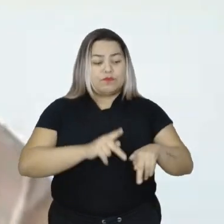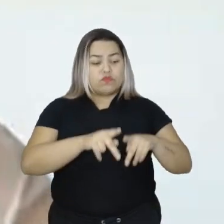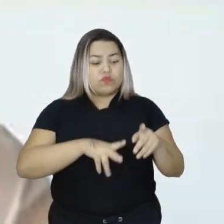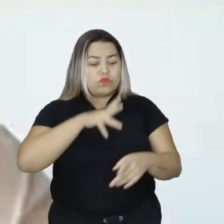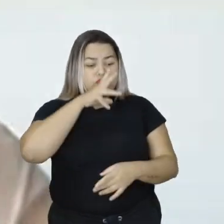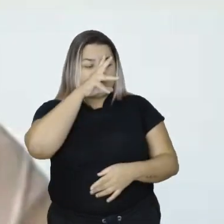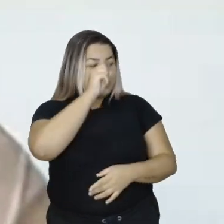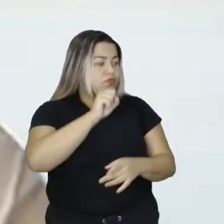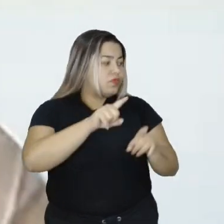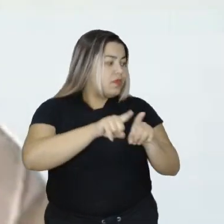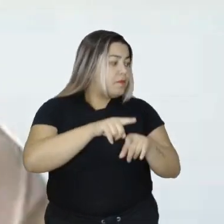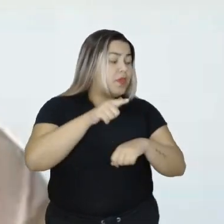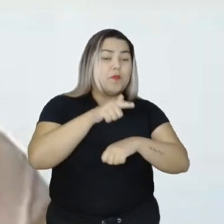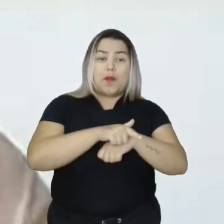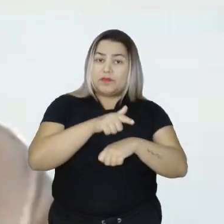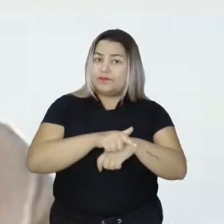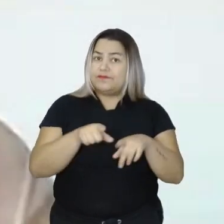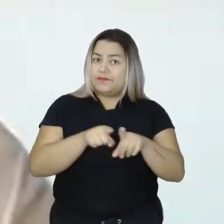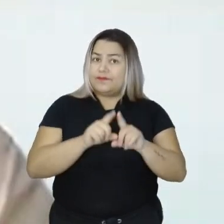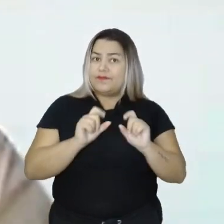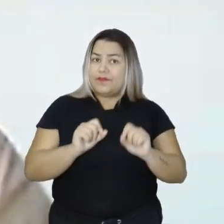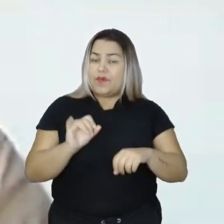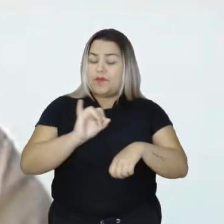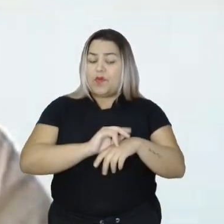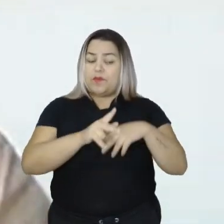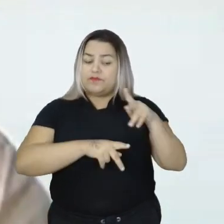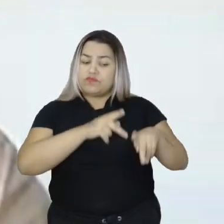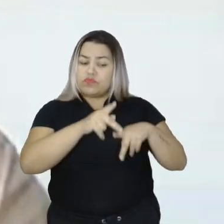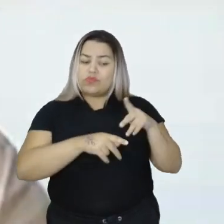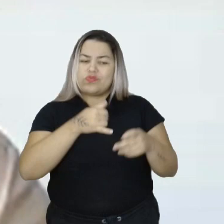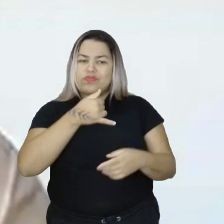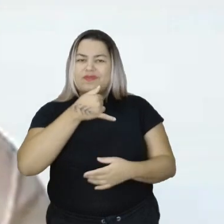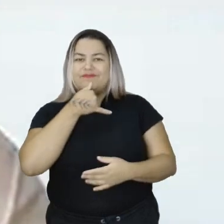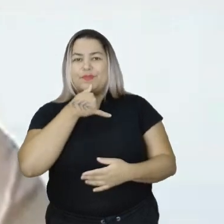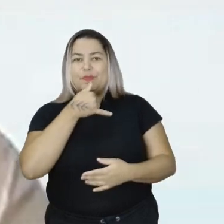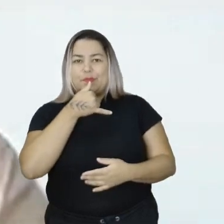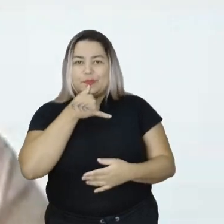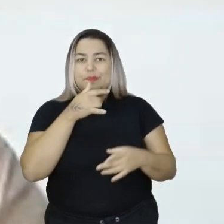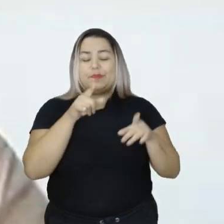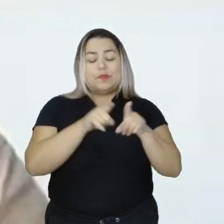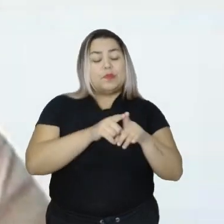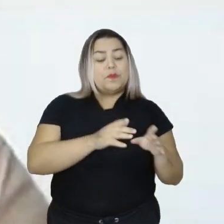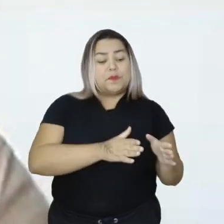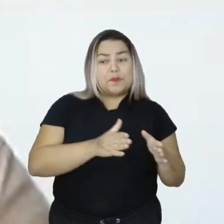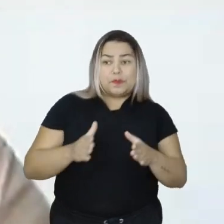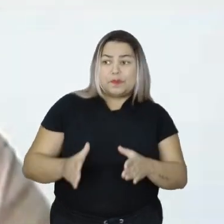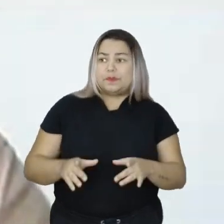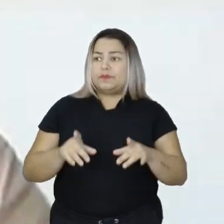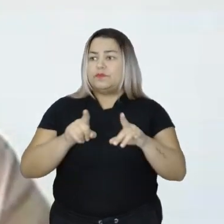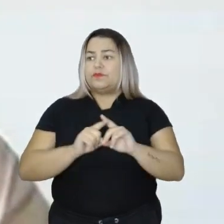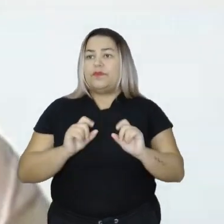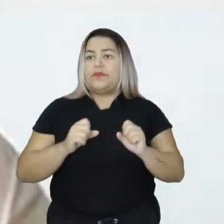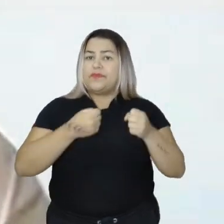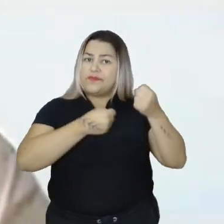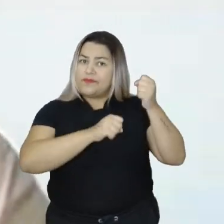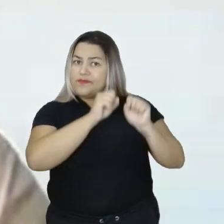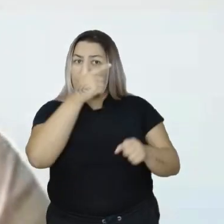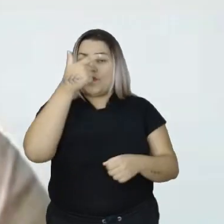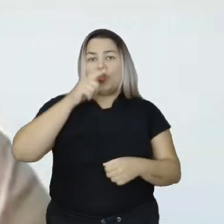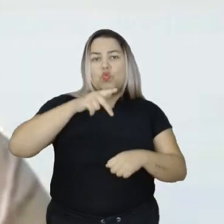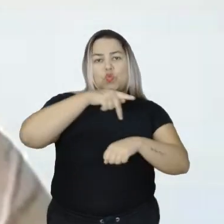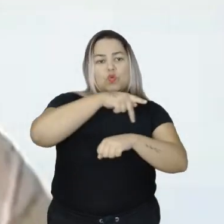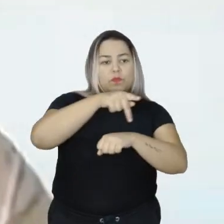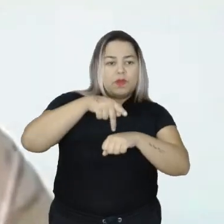Esse é o papel da Central de Movimentos Populares. Infelizmente, cada vez mais, por conta do processo de desindustrialização do